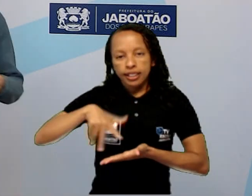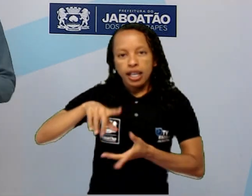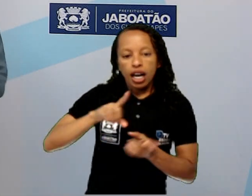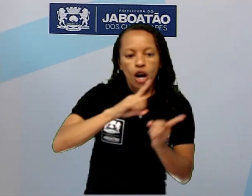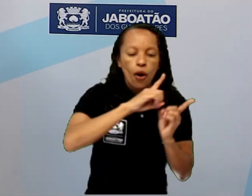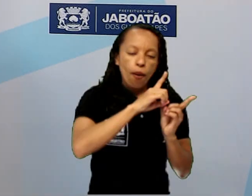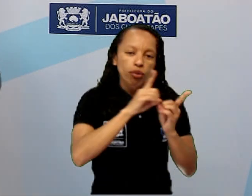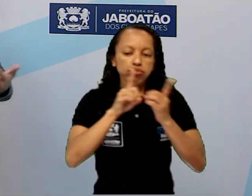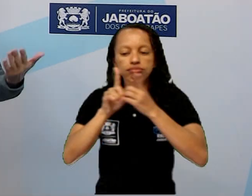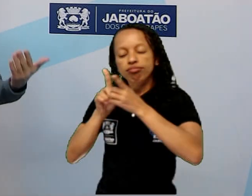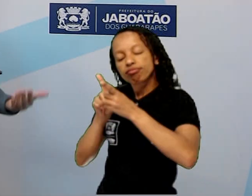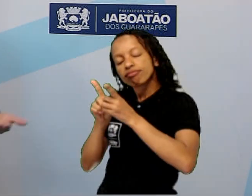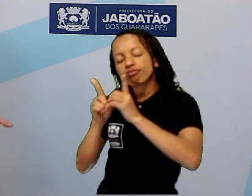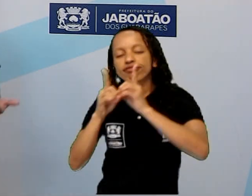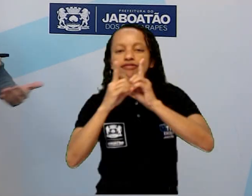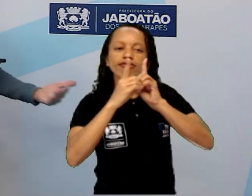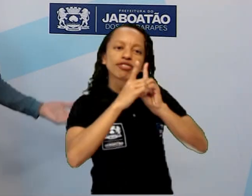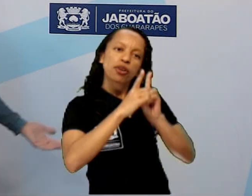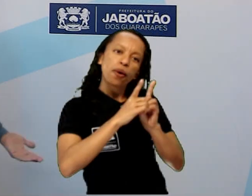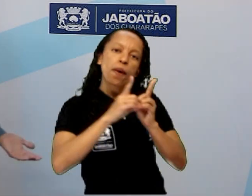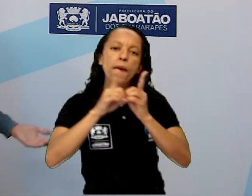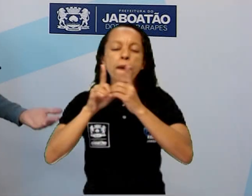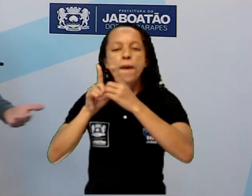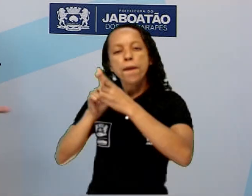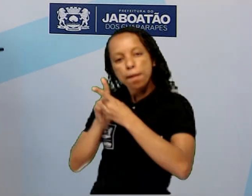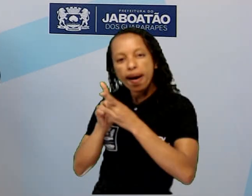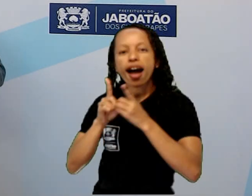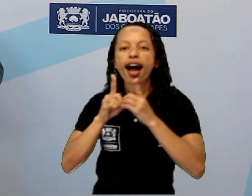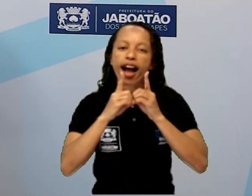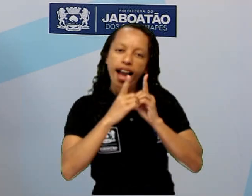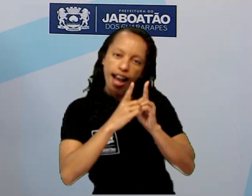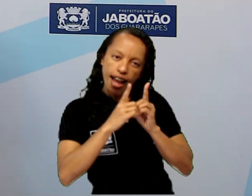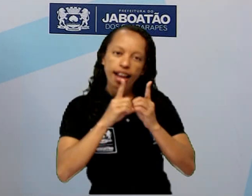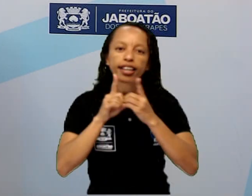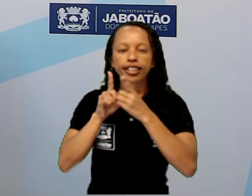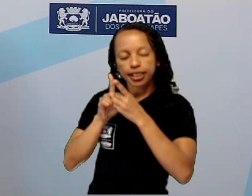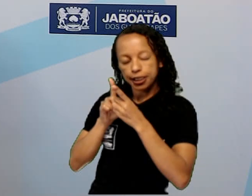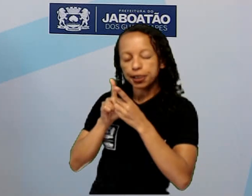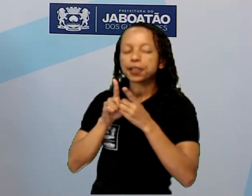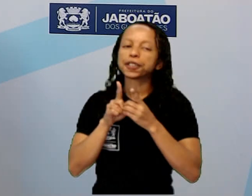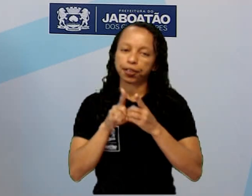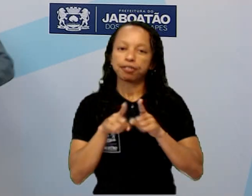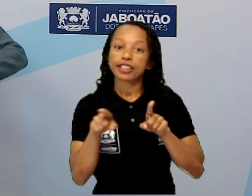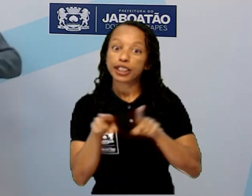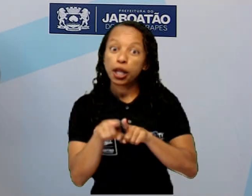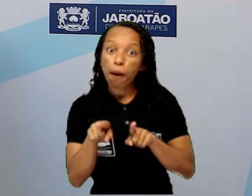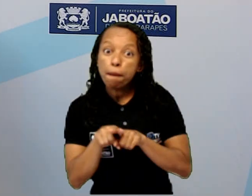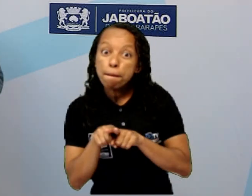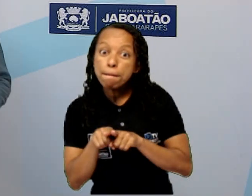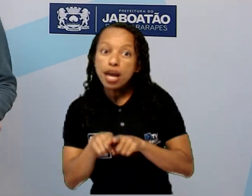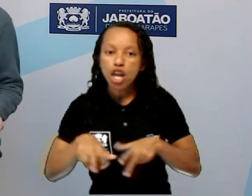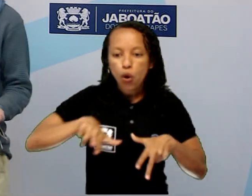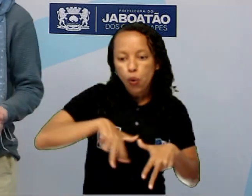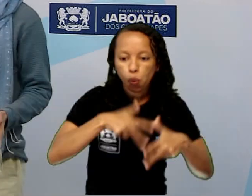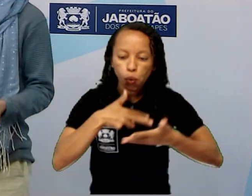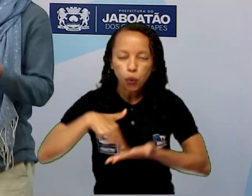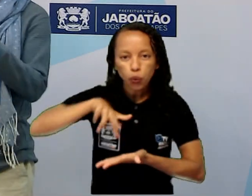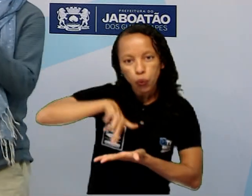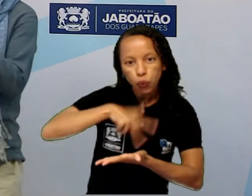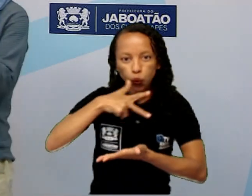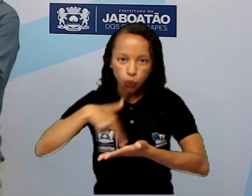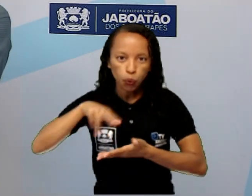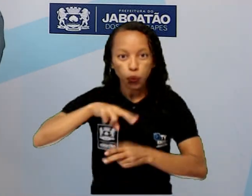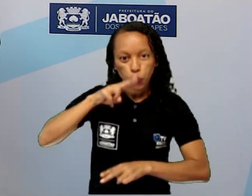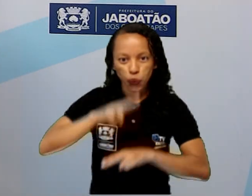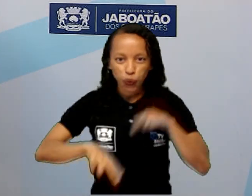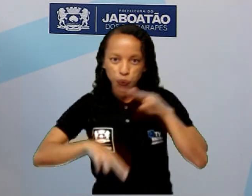França, passou por Espanha, Portugal e veio para cá, e aqui ela se transformou na quadrilha junina, que a gente dança no São João quando